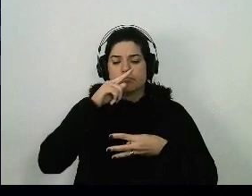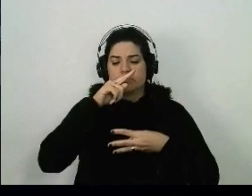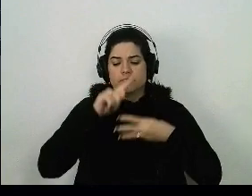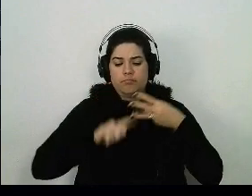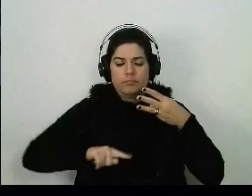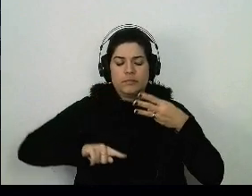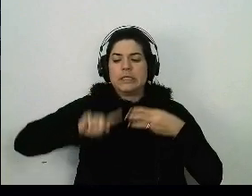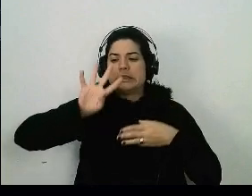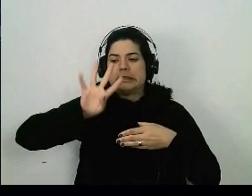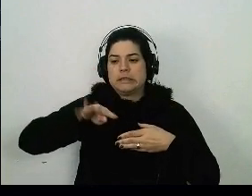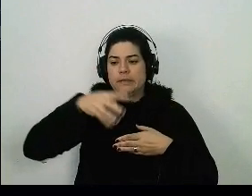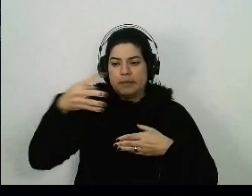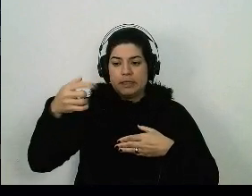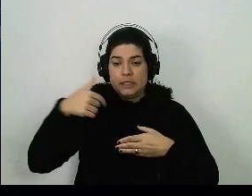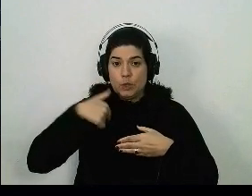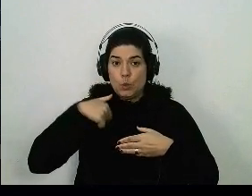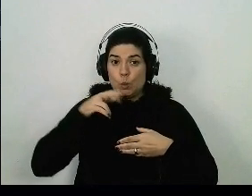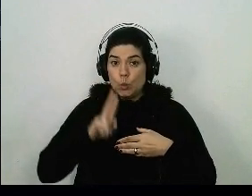tabelas que eu utilizo